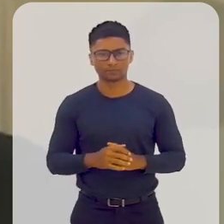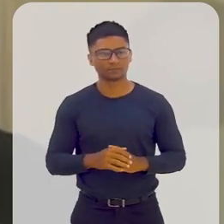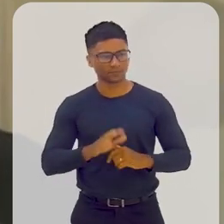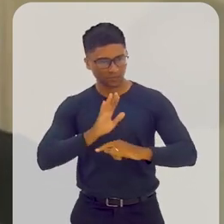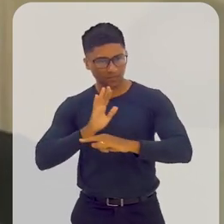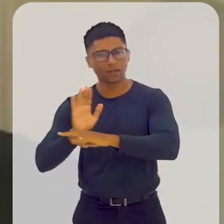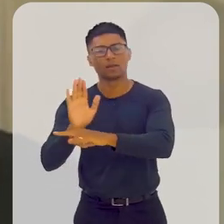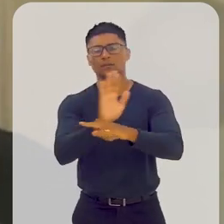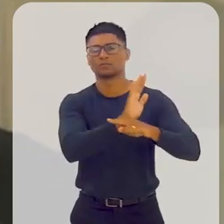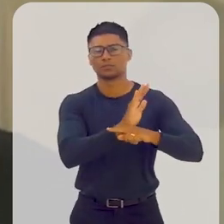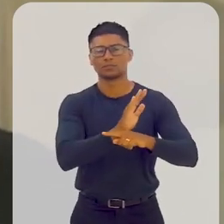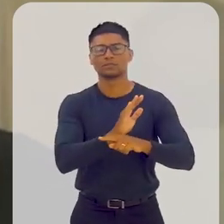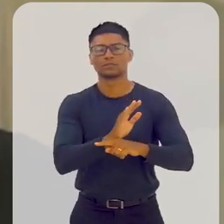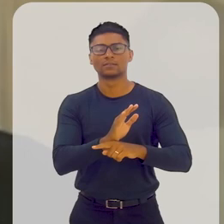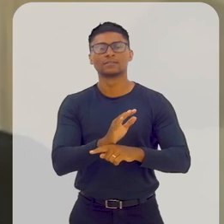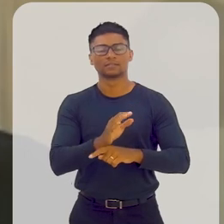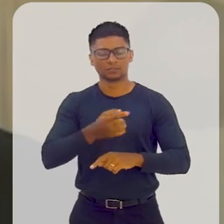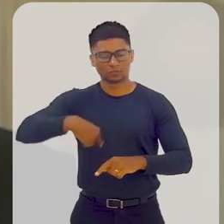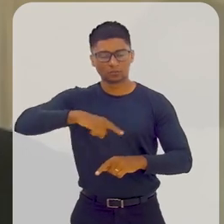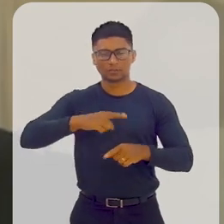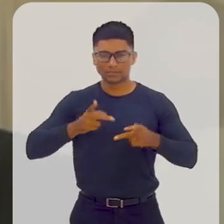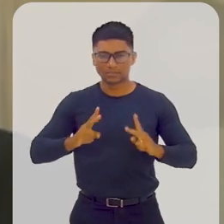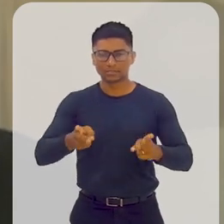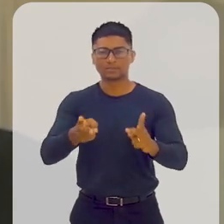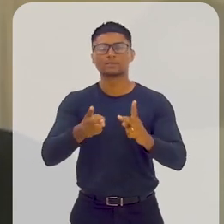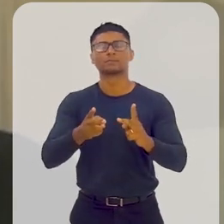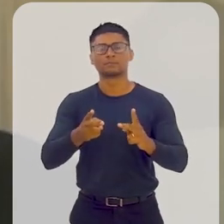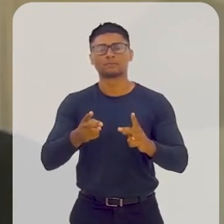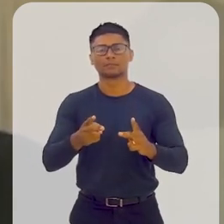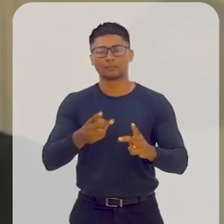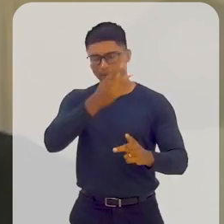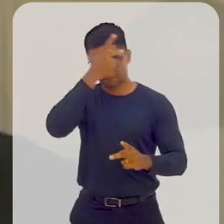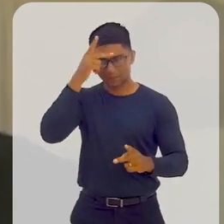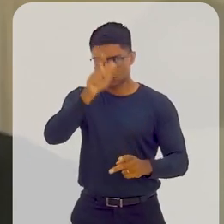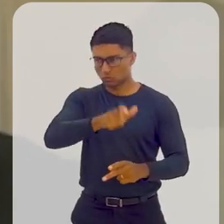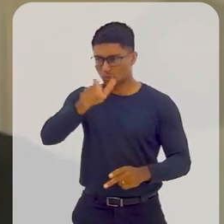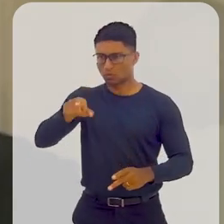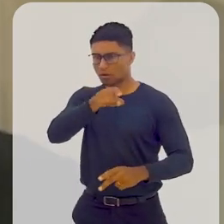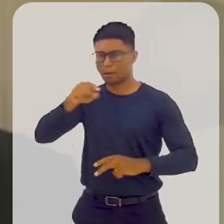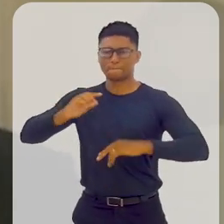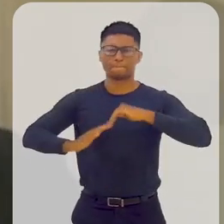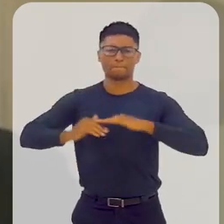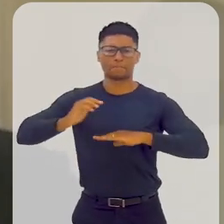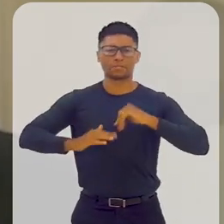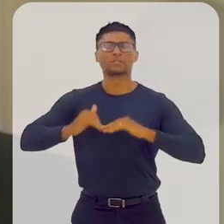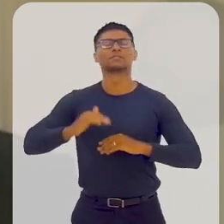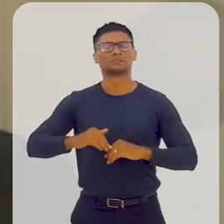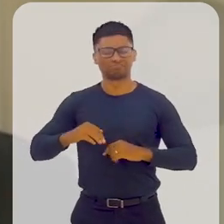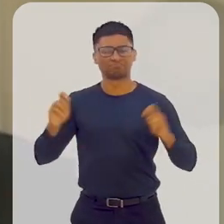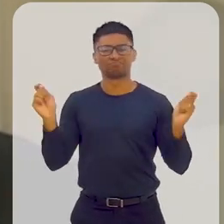função de colaborar, vocês podem contar sempre com a gente, que nós temos pessoas,